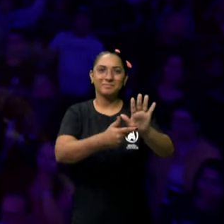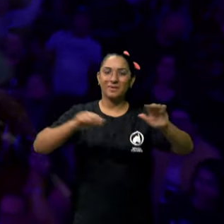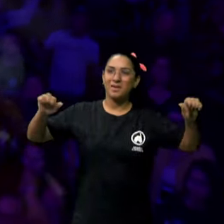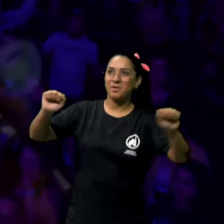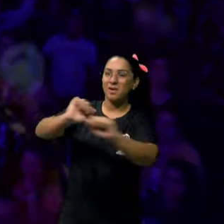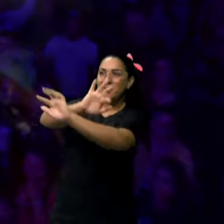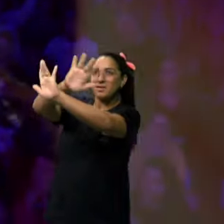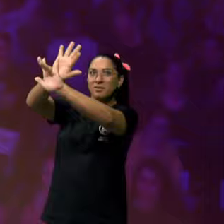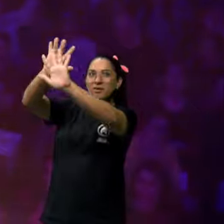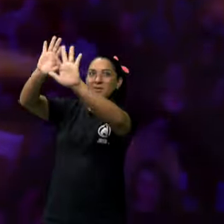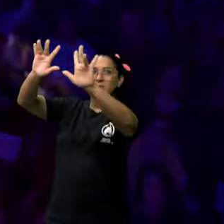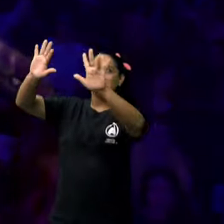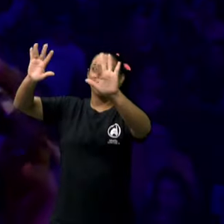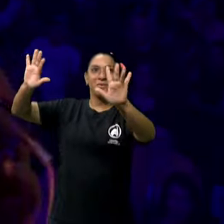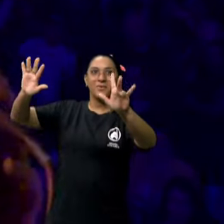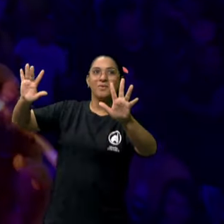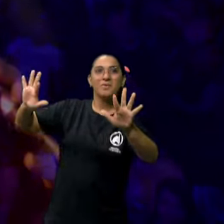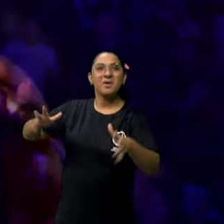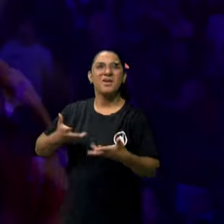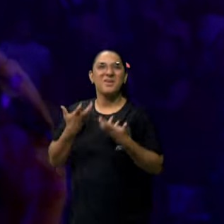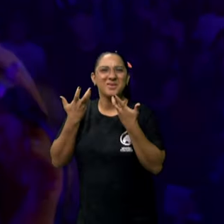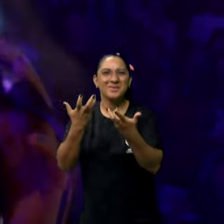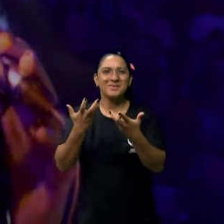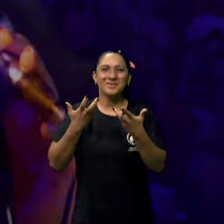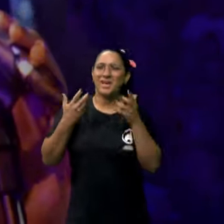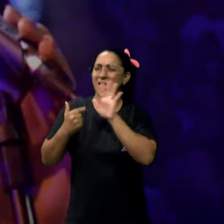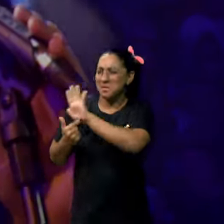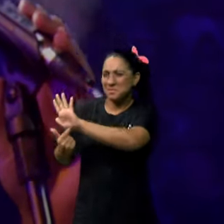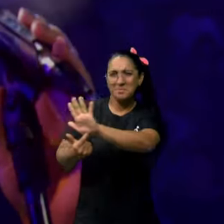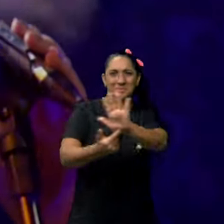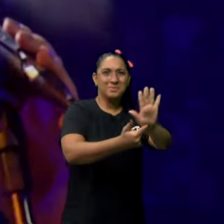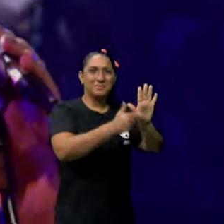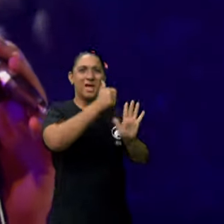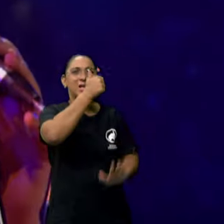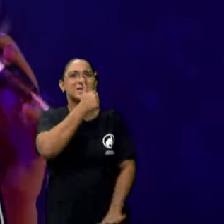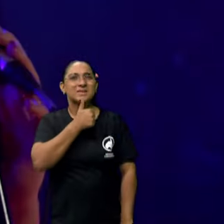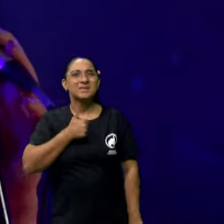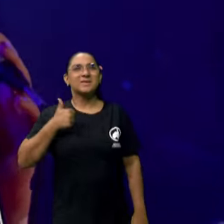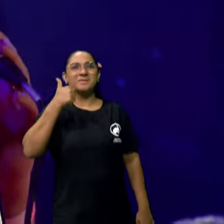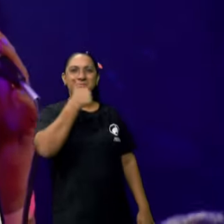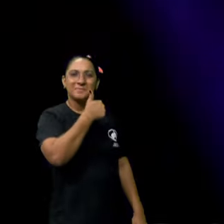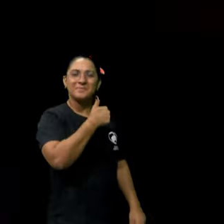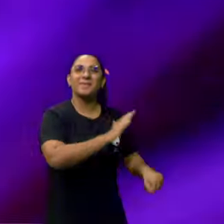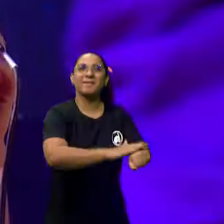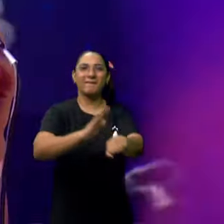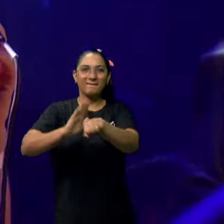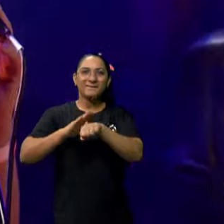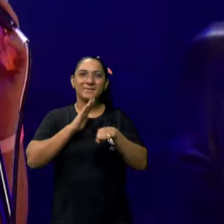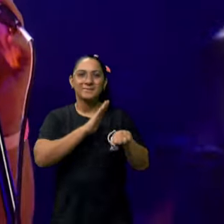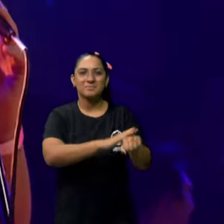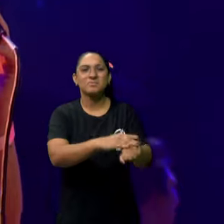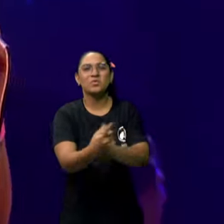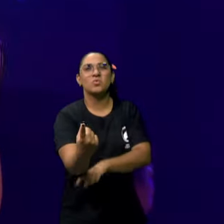eu te louvarei a sua agora